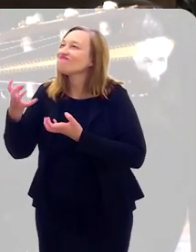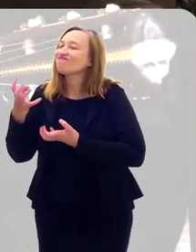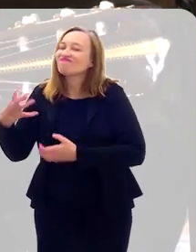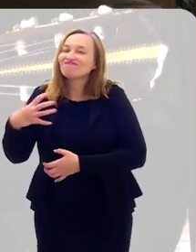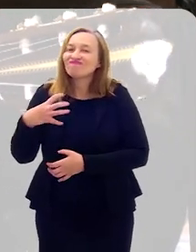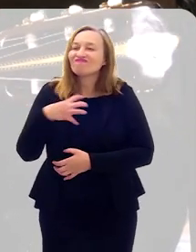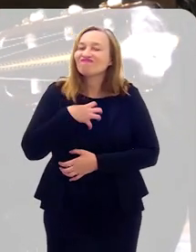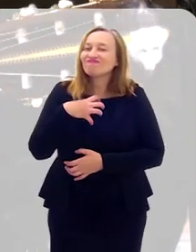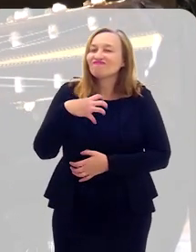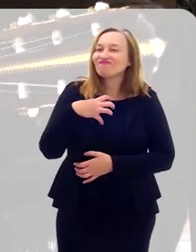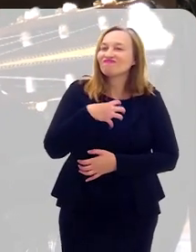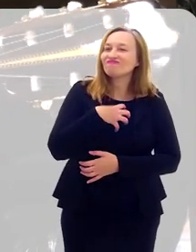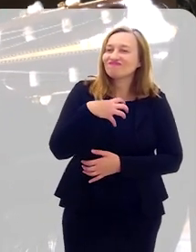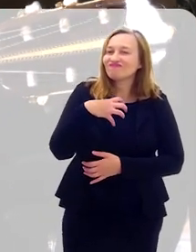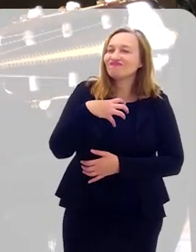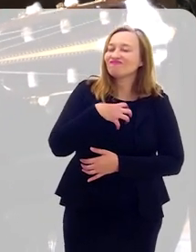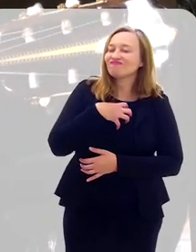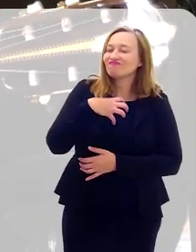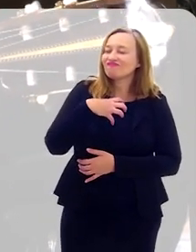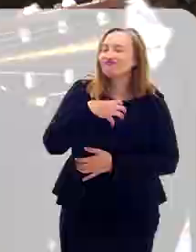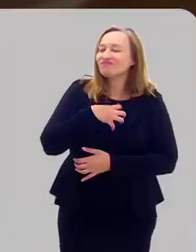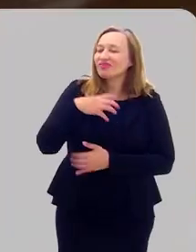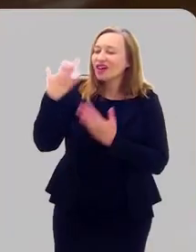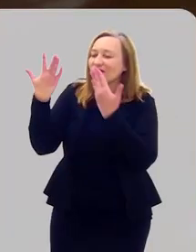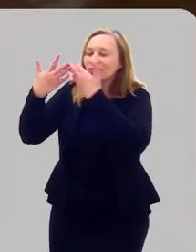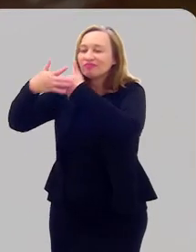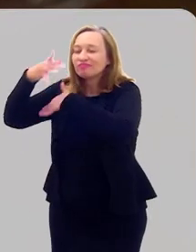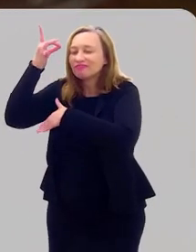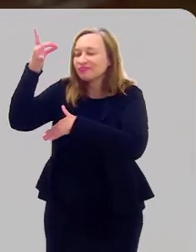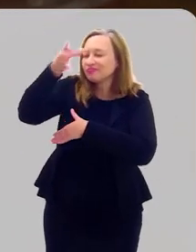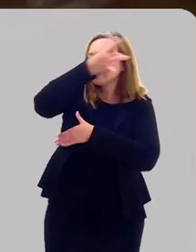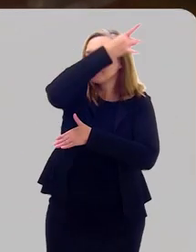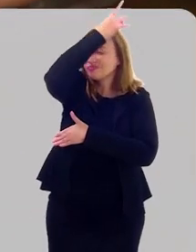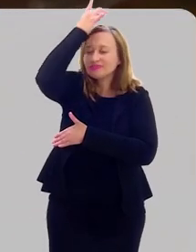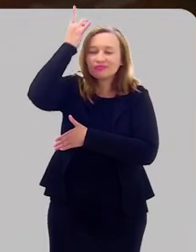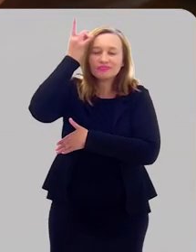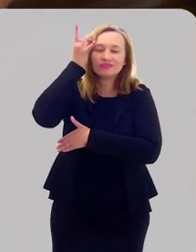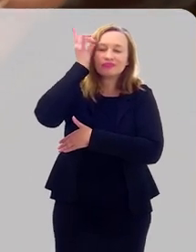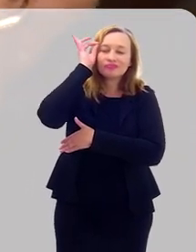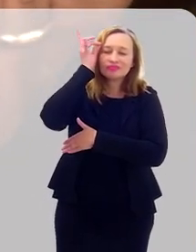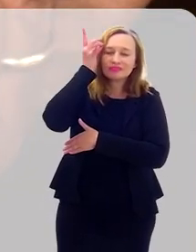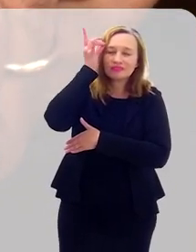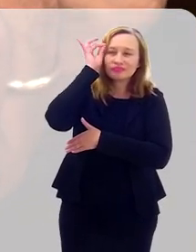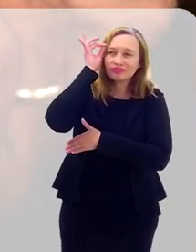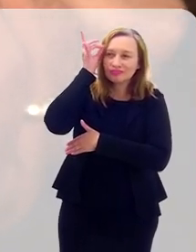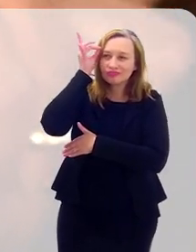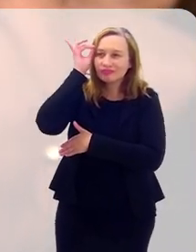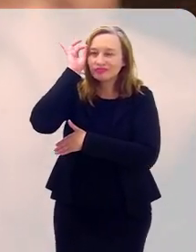Fragrância de Cristo, eu quero